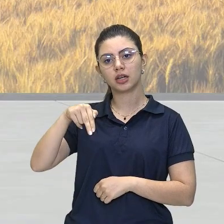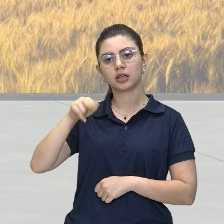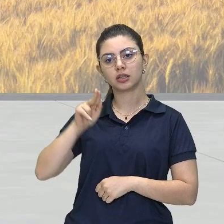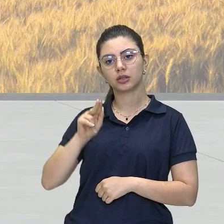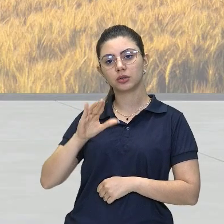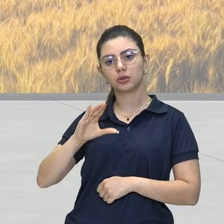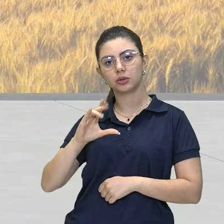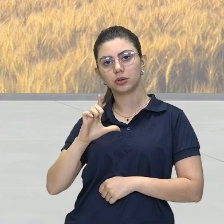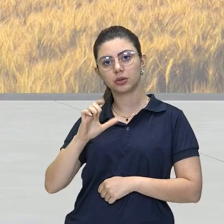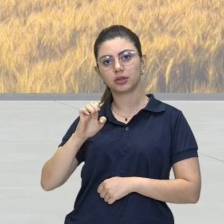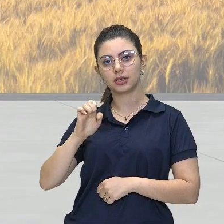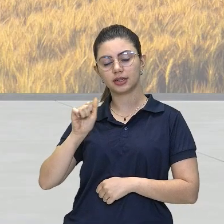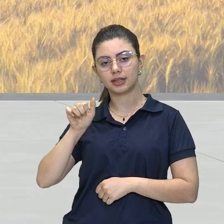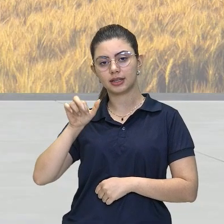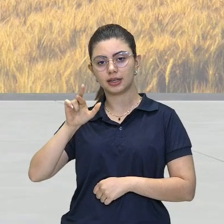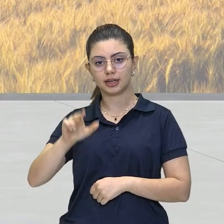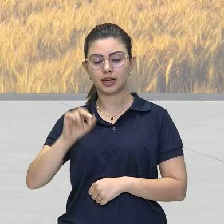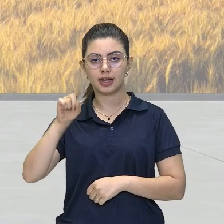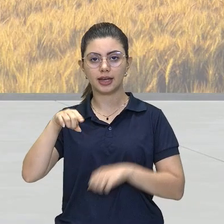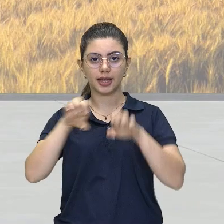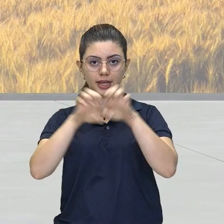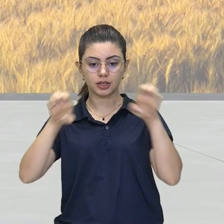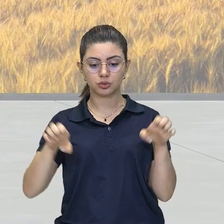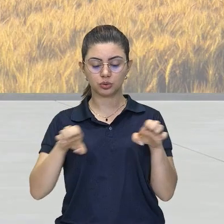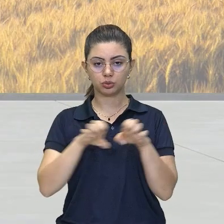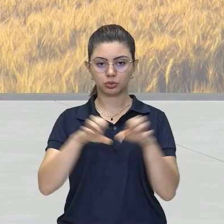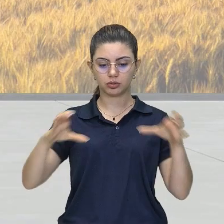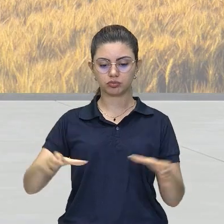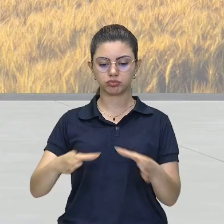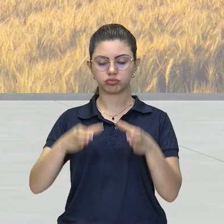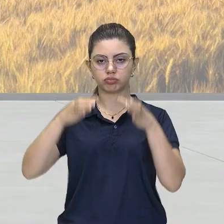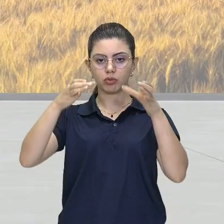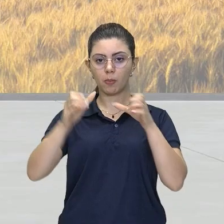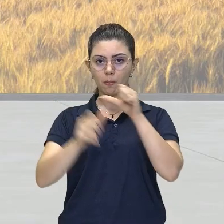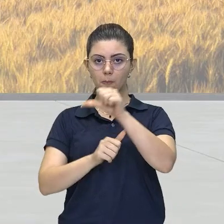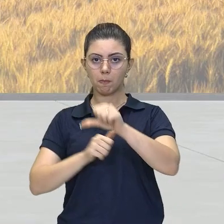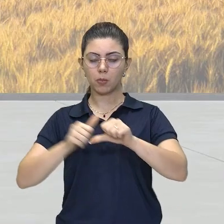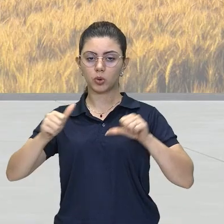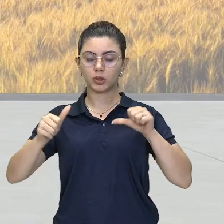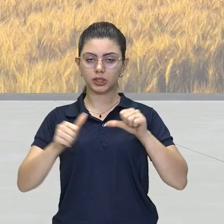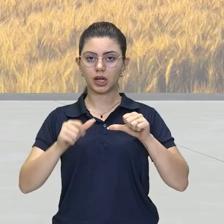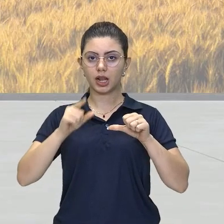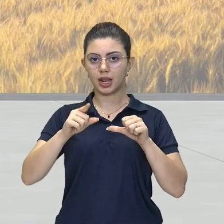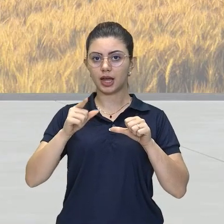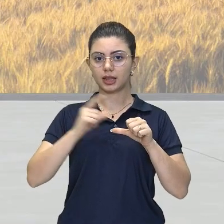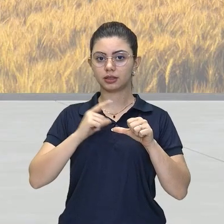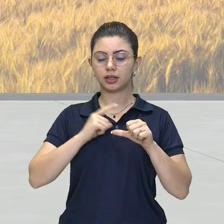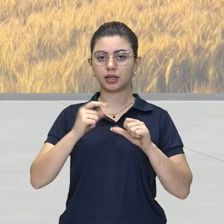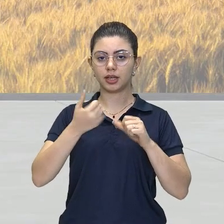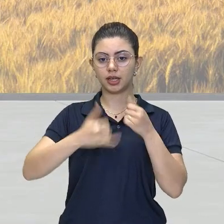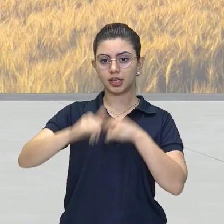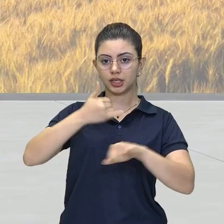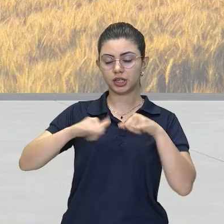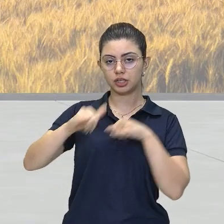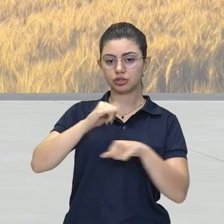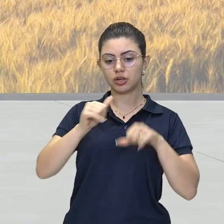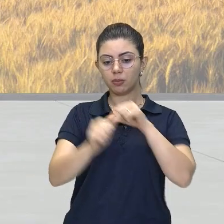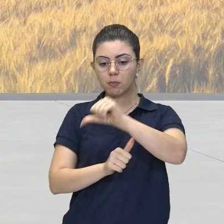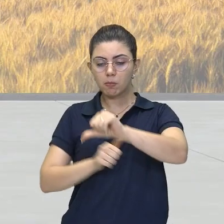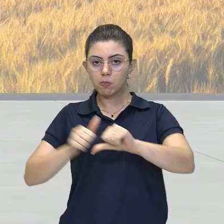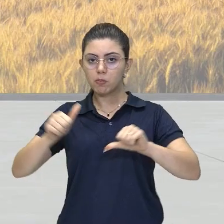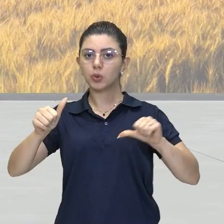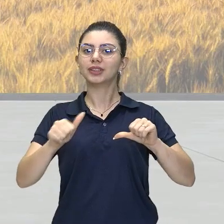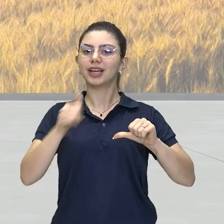estrutura, né, que vai transformar então a energia nuclear em energia elétrica, né, para o consumo das pessoas aí, porque a